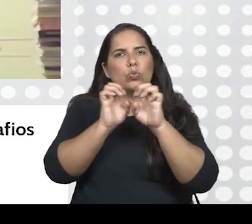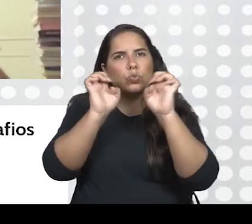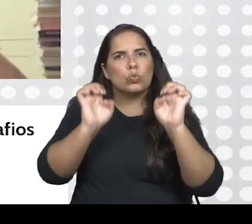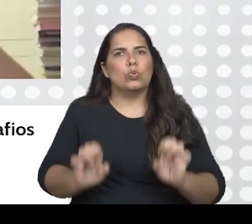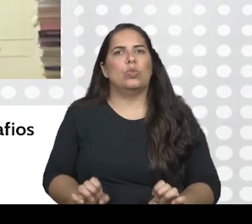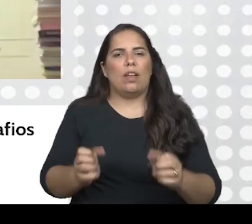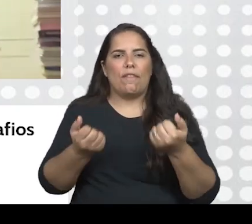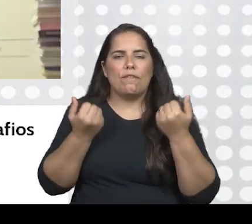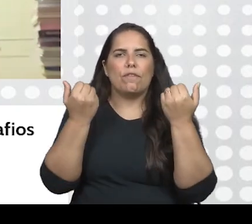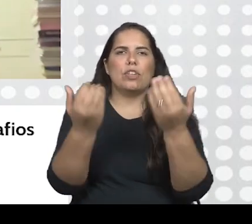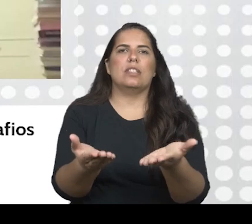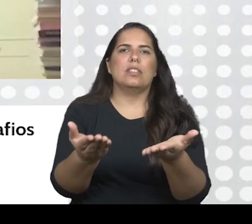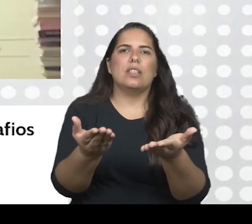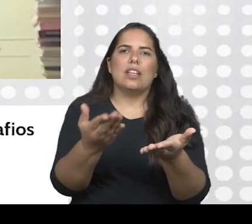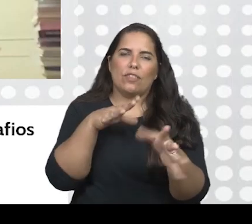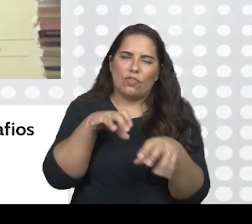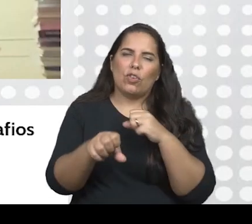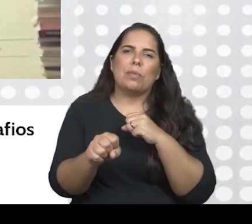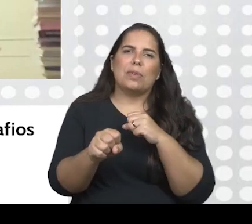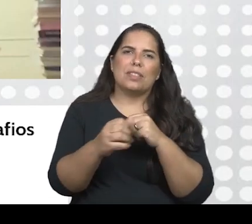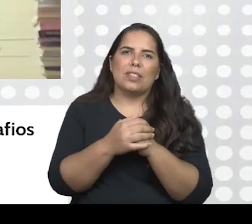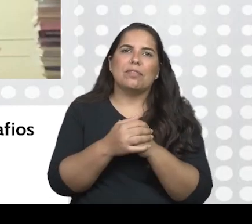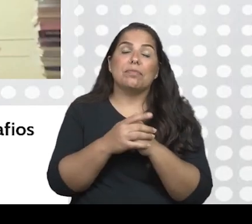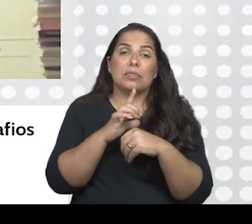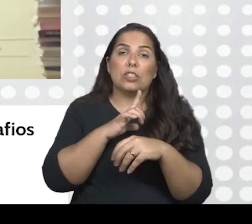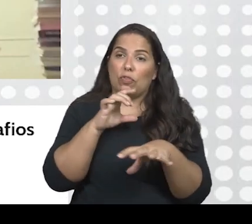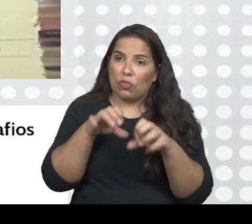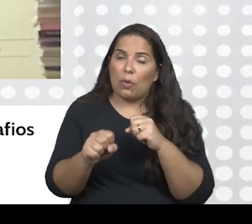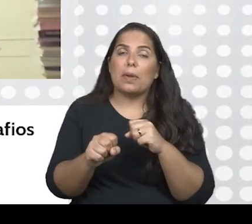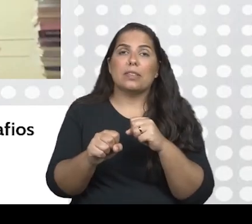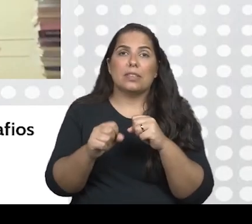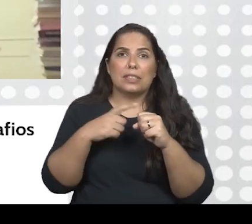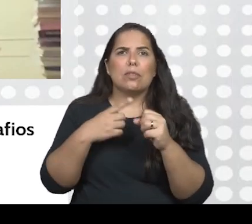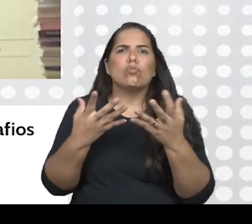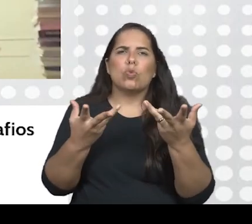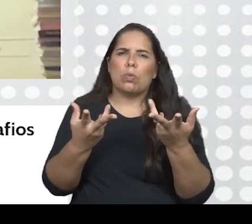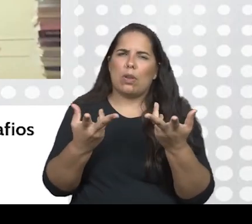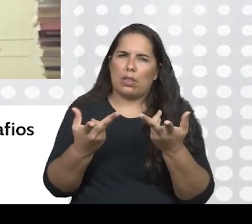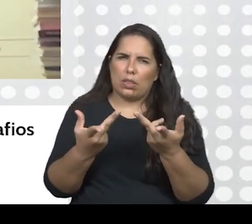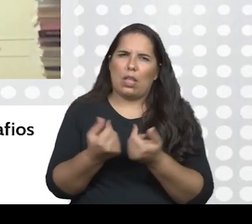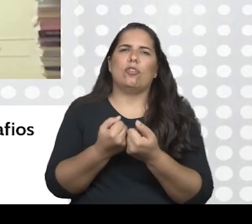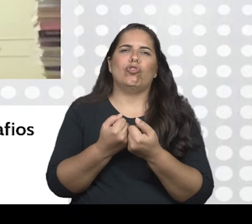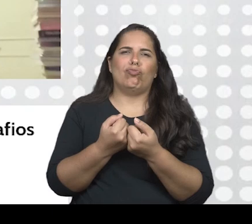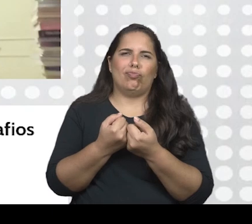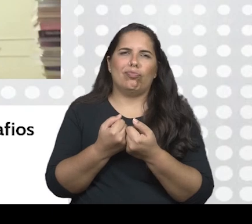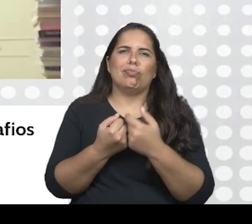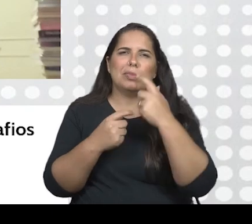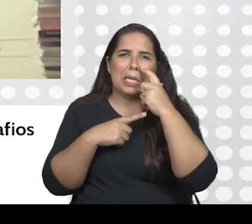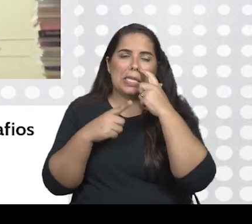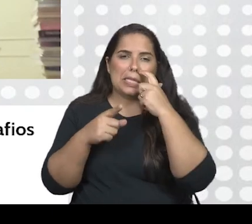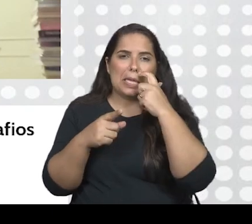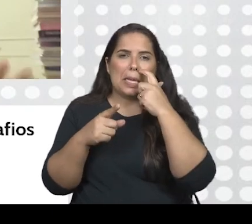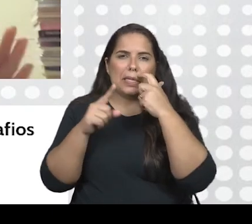estruturar e oferecer essas formações, que são formações de muita qualidade, que são